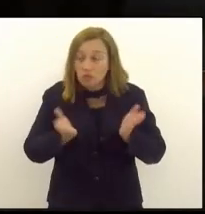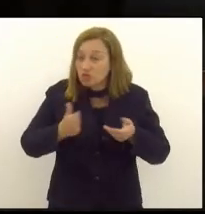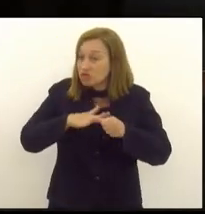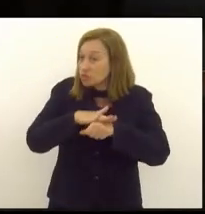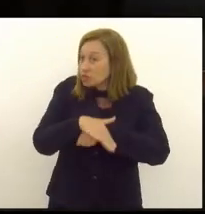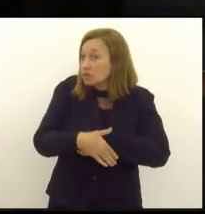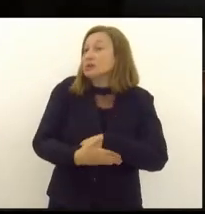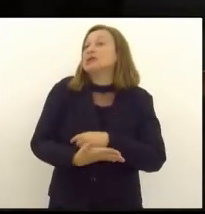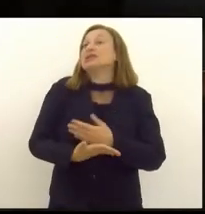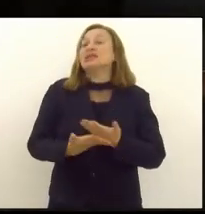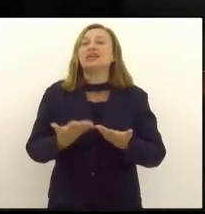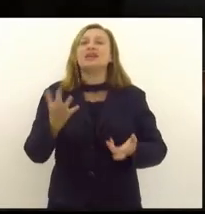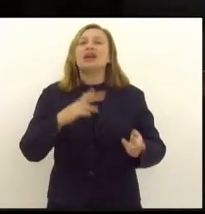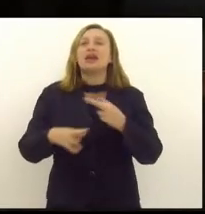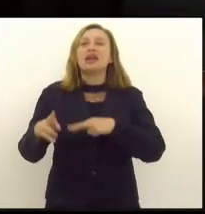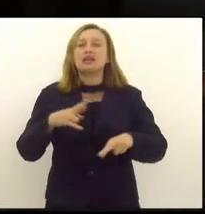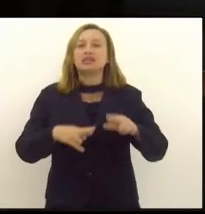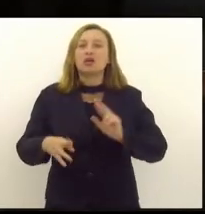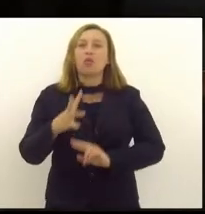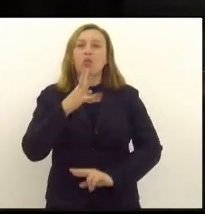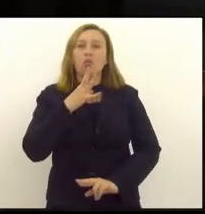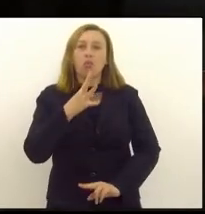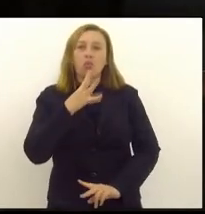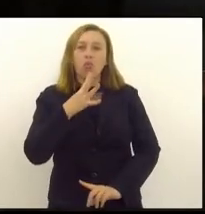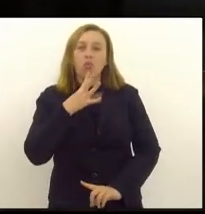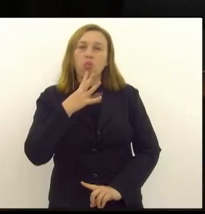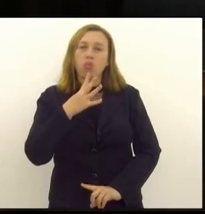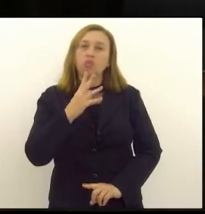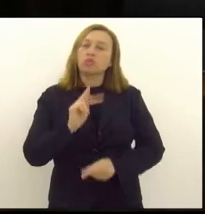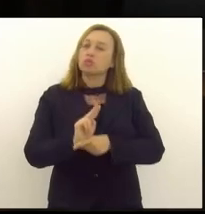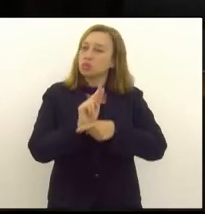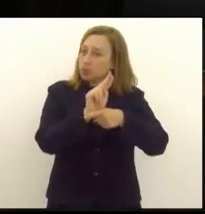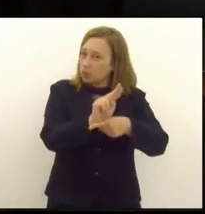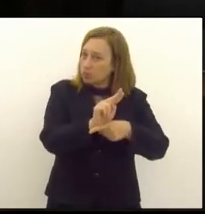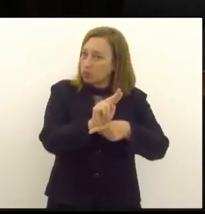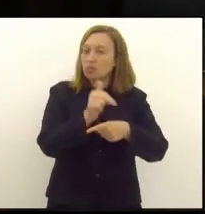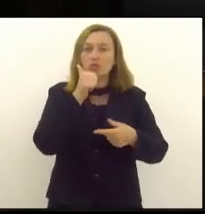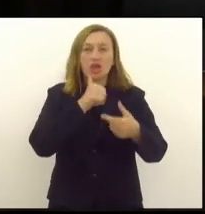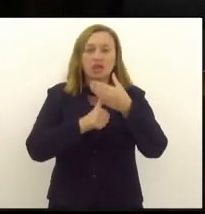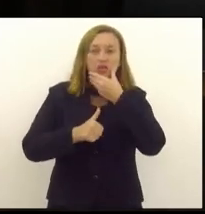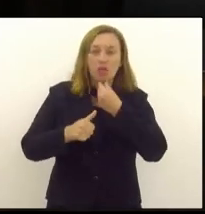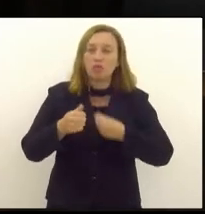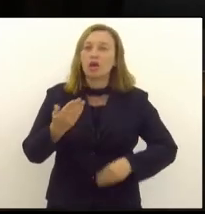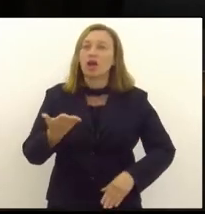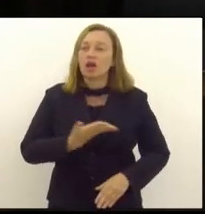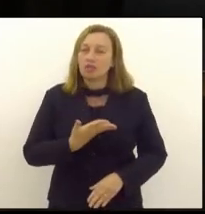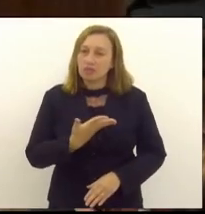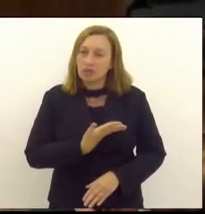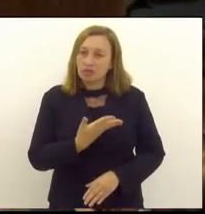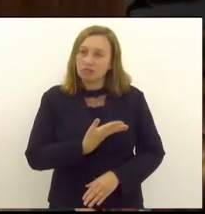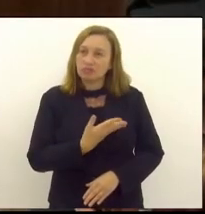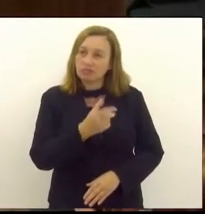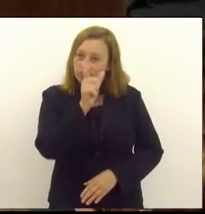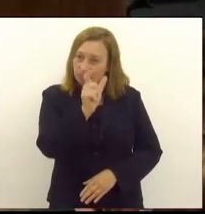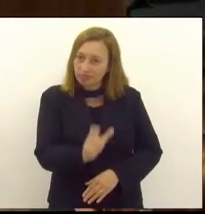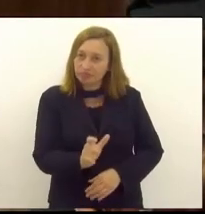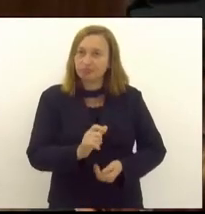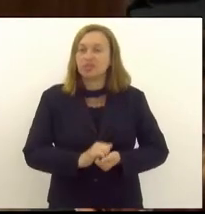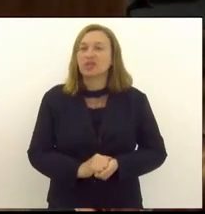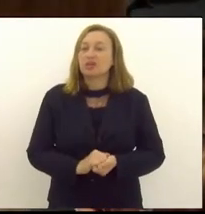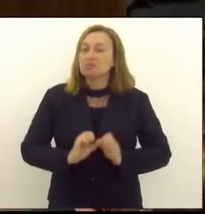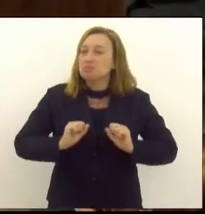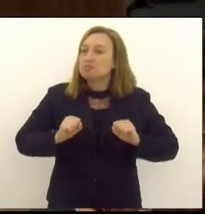hoje, em relação ao reconhecimento dos procuradores e procuradoras amigos da senhora,